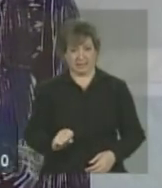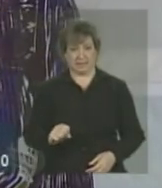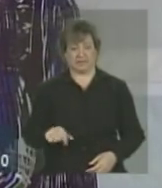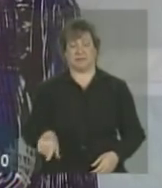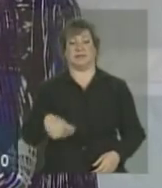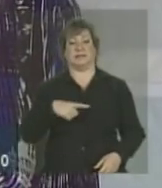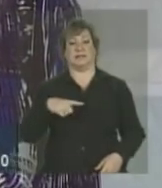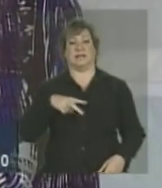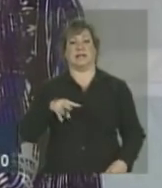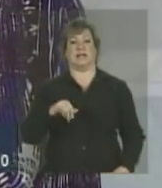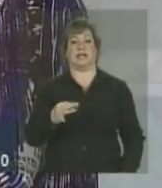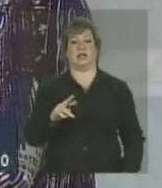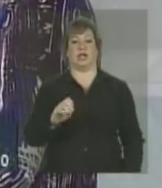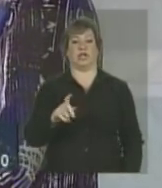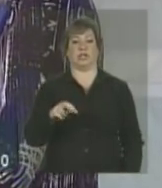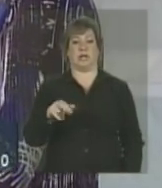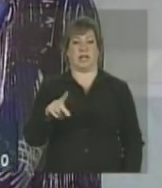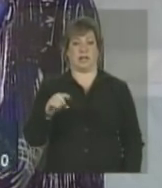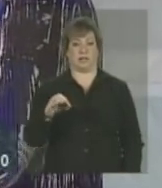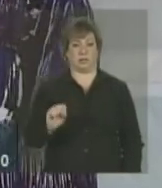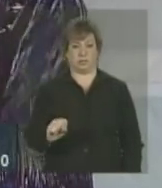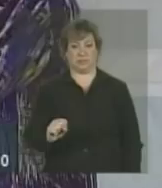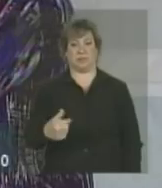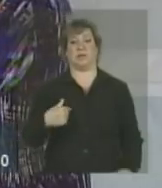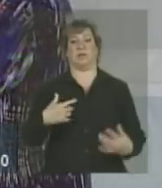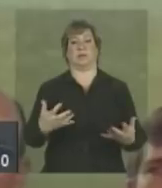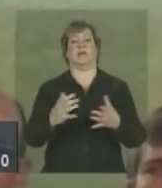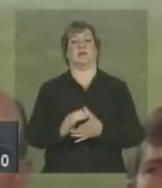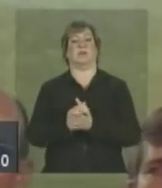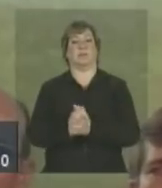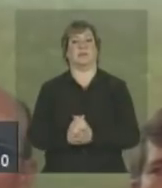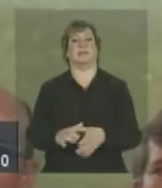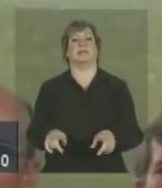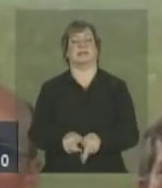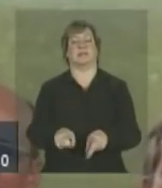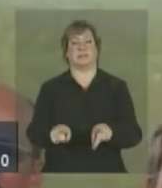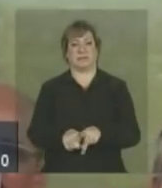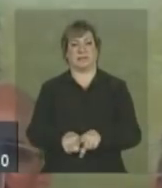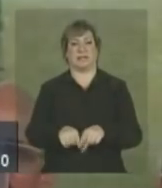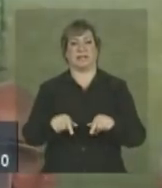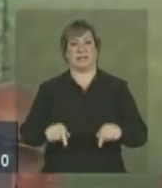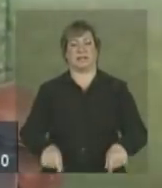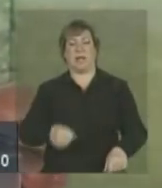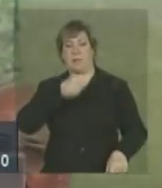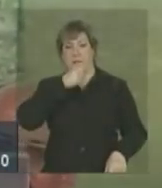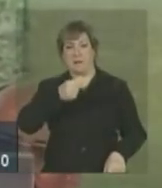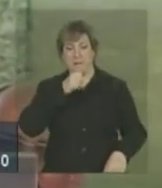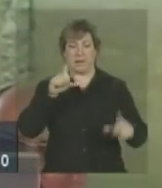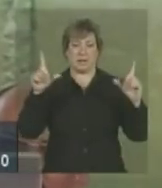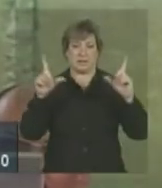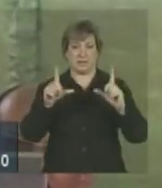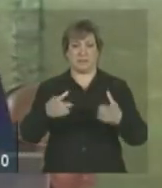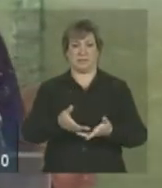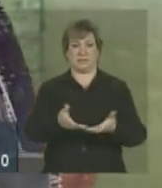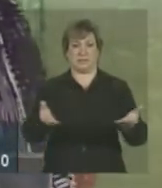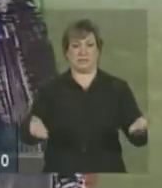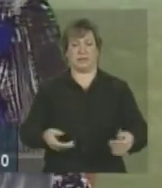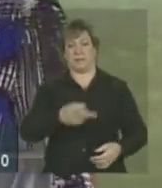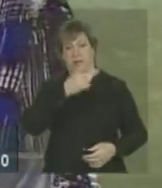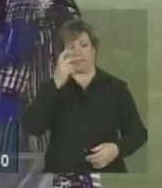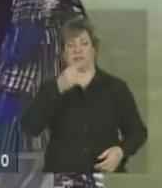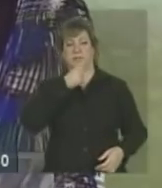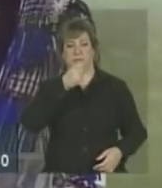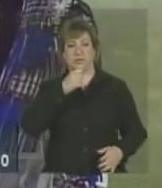os nitrogenados. Queria cumprimentar também aqui a imprensa, os